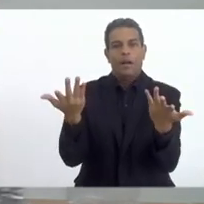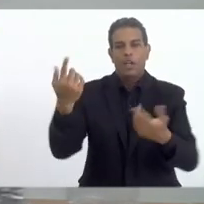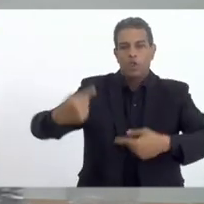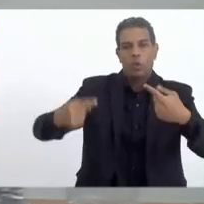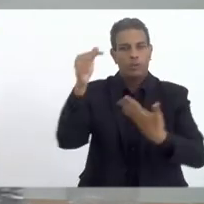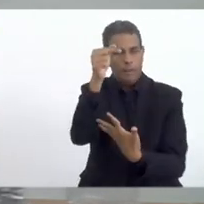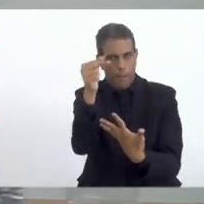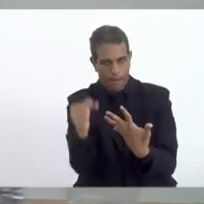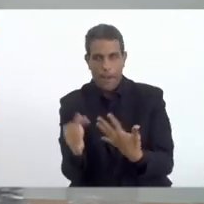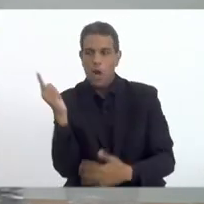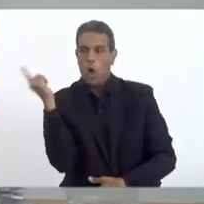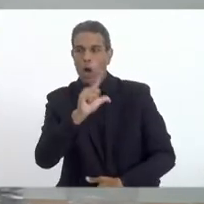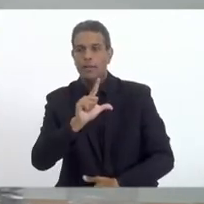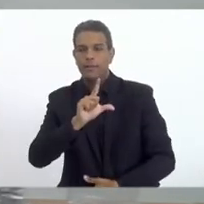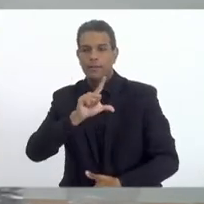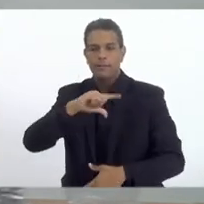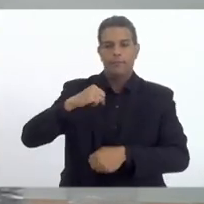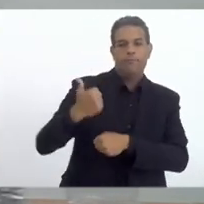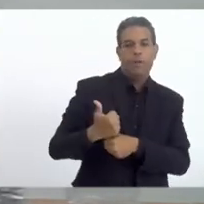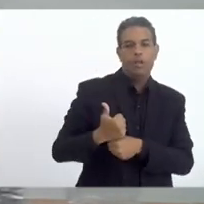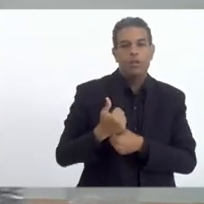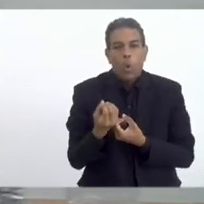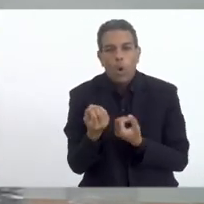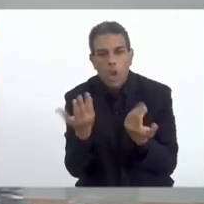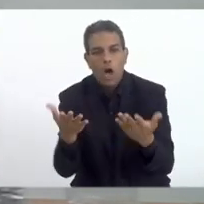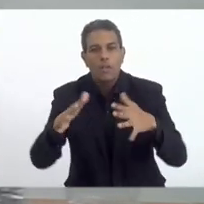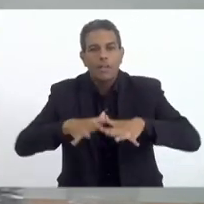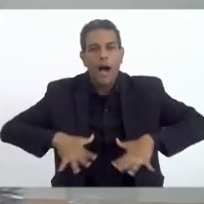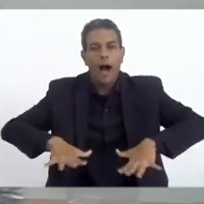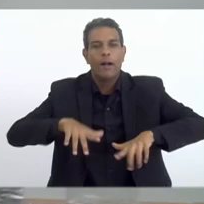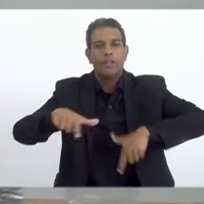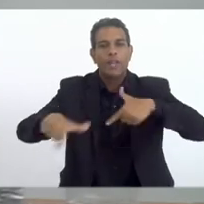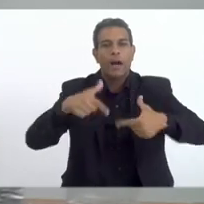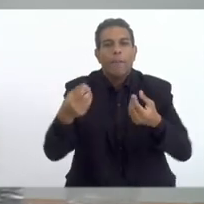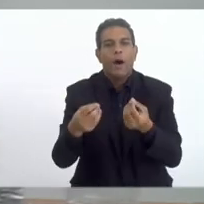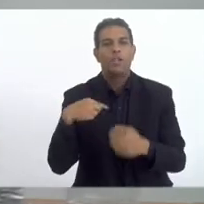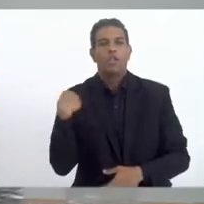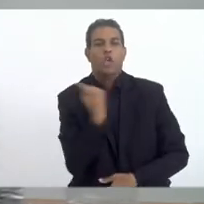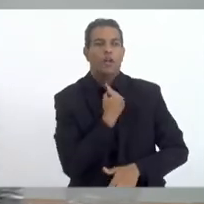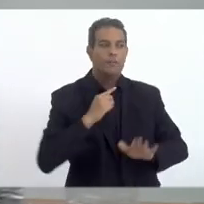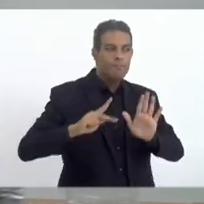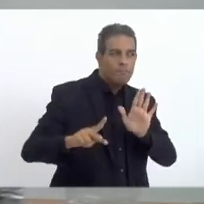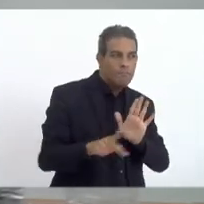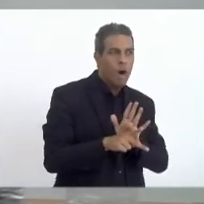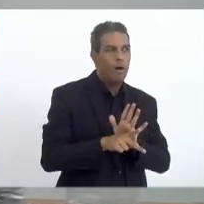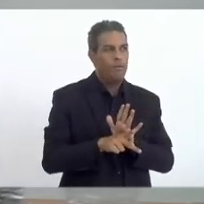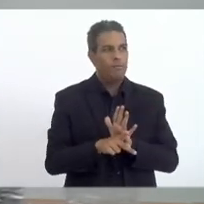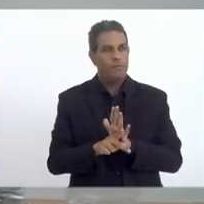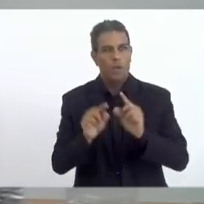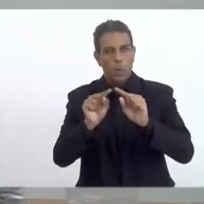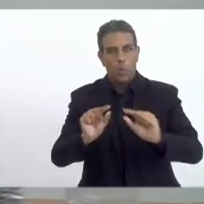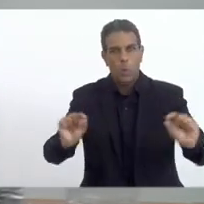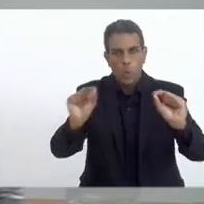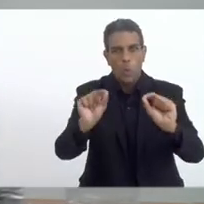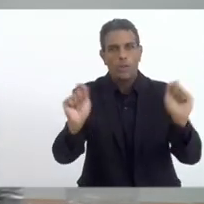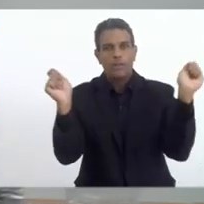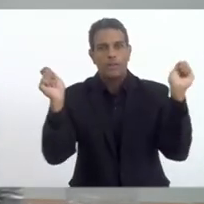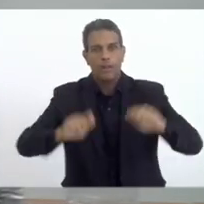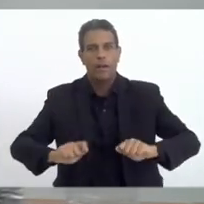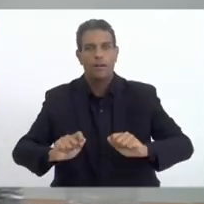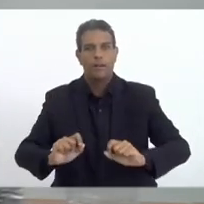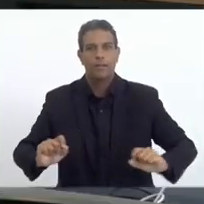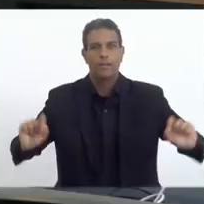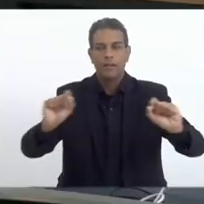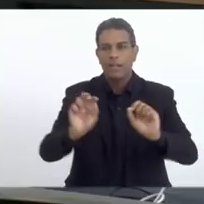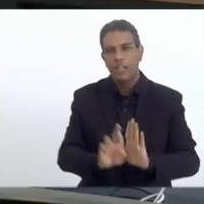notícia, isso pode botar em xeque o nosso trabalho, não só o nosso, e aí falo por mim e pelo deputado Luiz Paulo, falo pelas representações